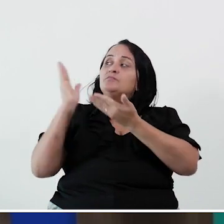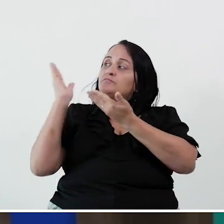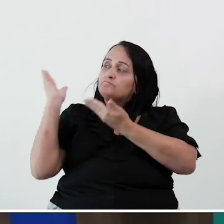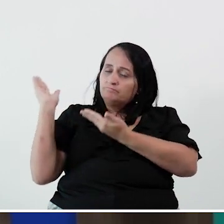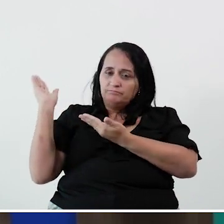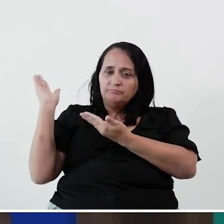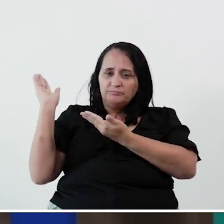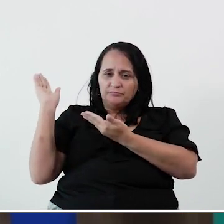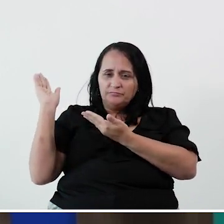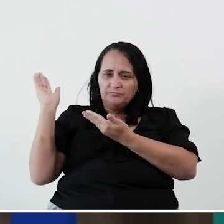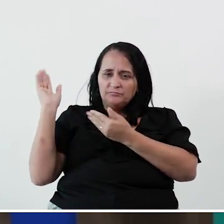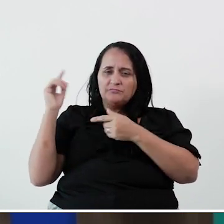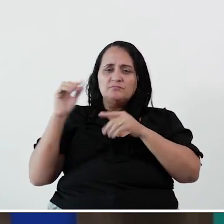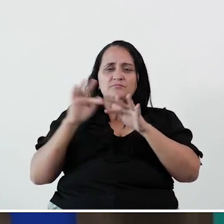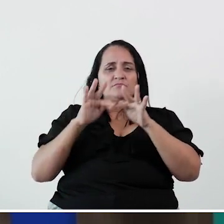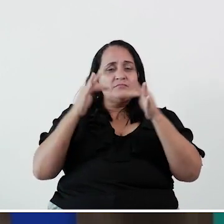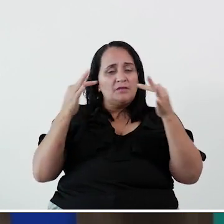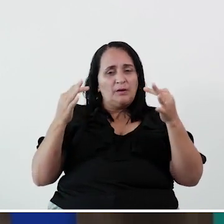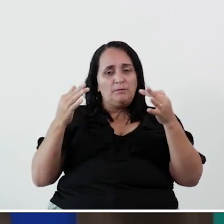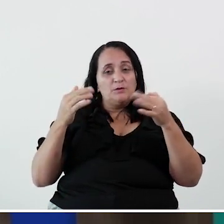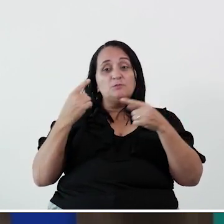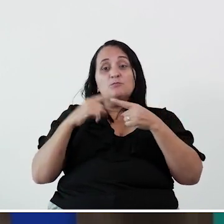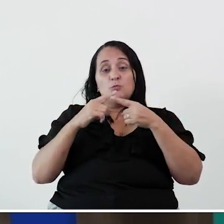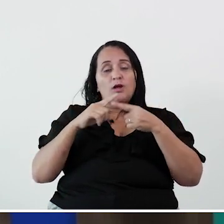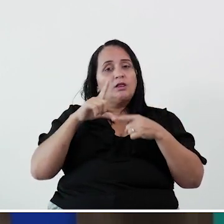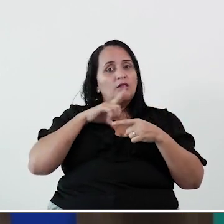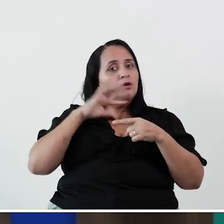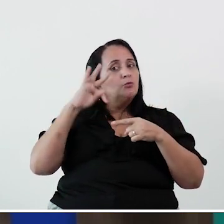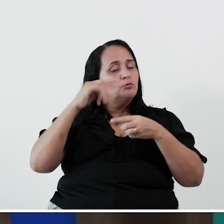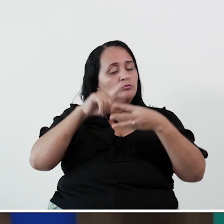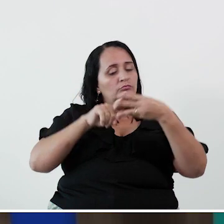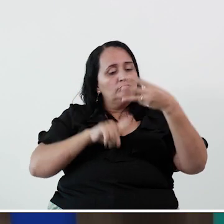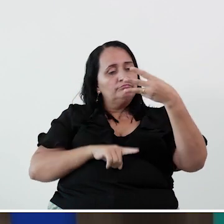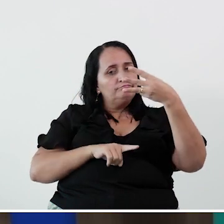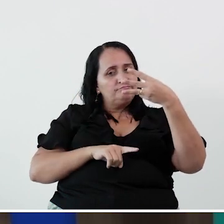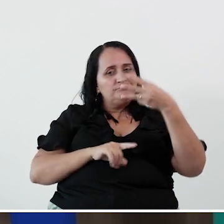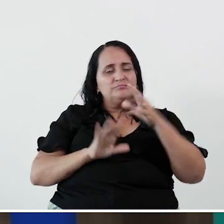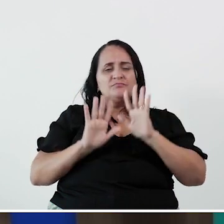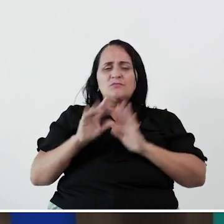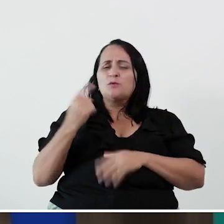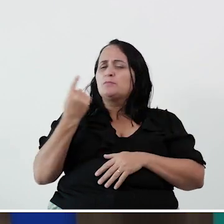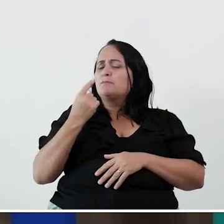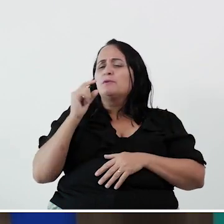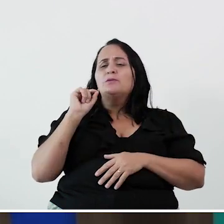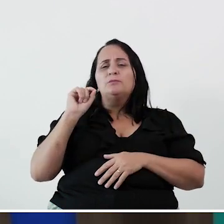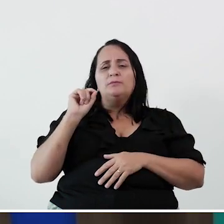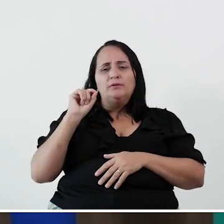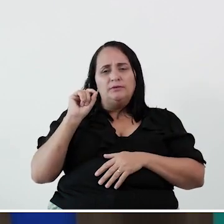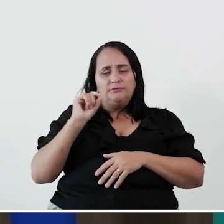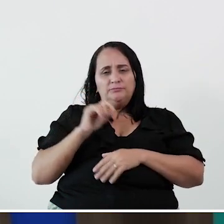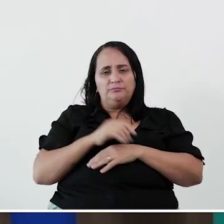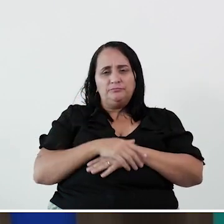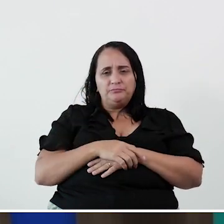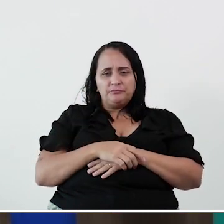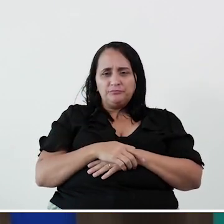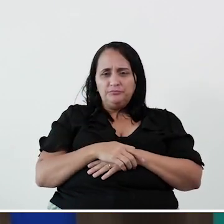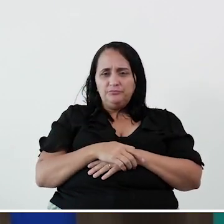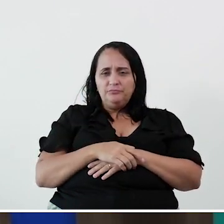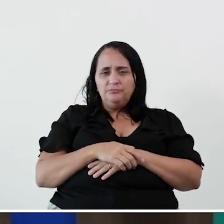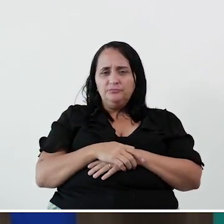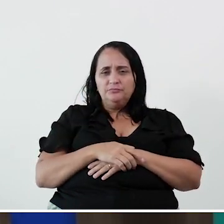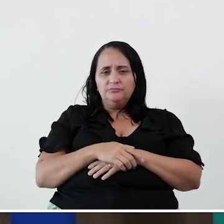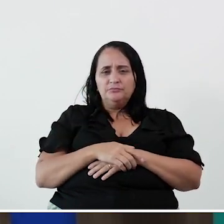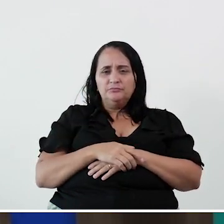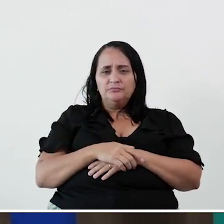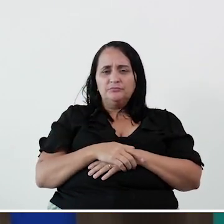Simples. O que eu devo fazer primeiro? O que aparece nos colchetes. Então, eu repito a minha